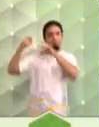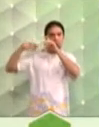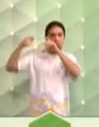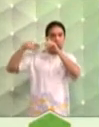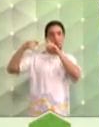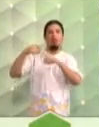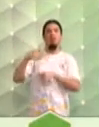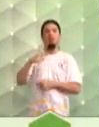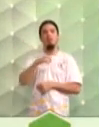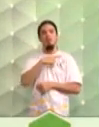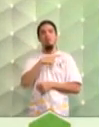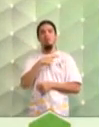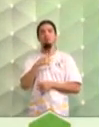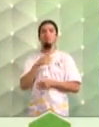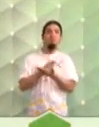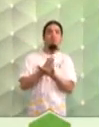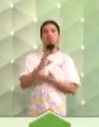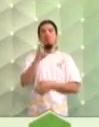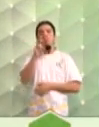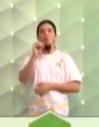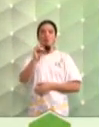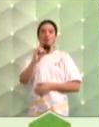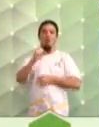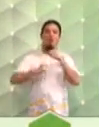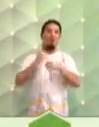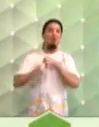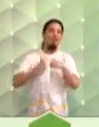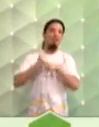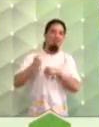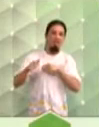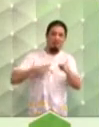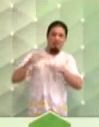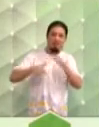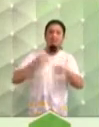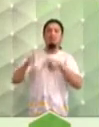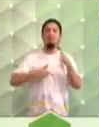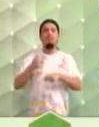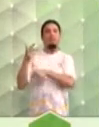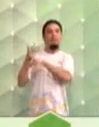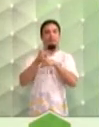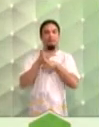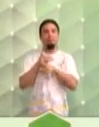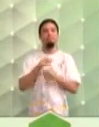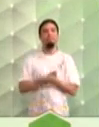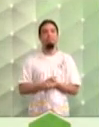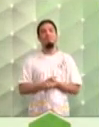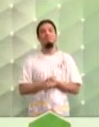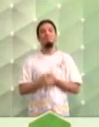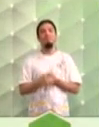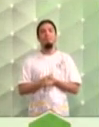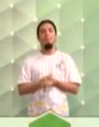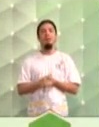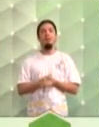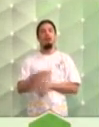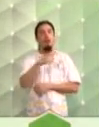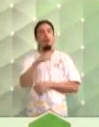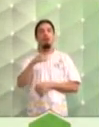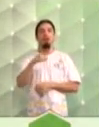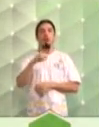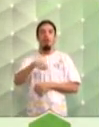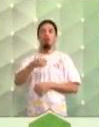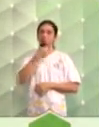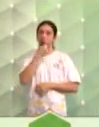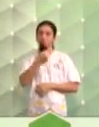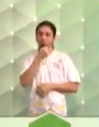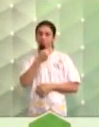de cinema, de fazendo filmagem, né, Gato Júnior? Mais ou menos por aí. Refere isso, né? E é um repórter cinematográfico extremamente